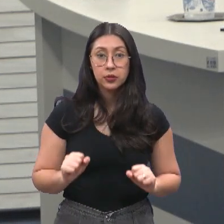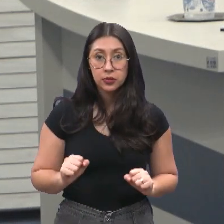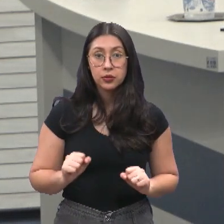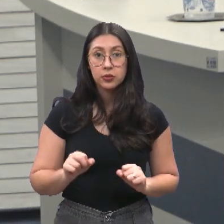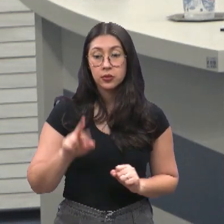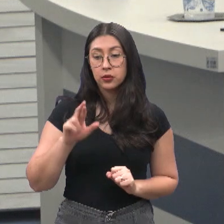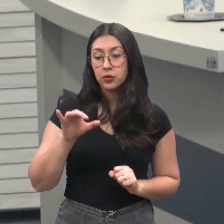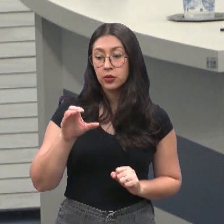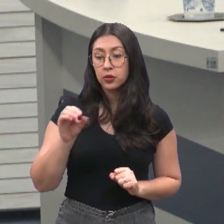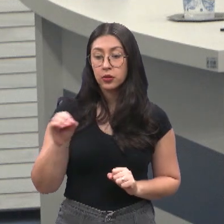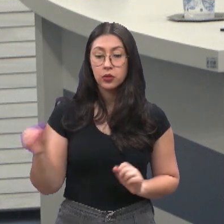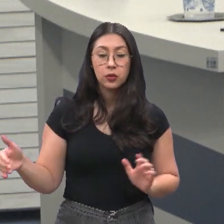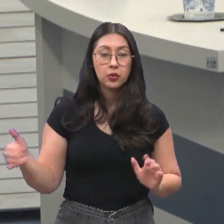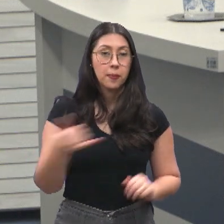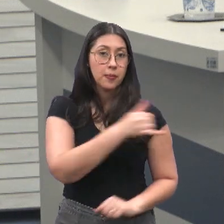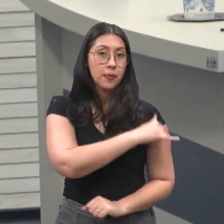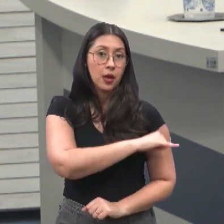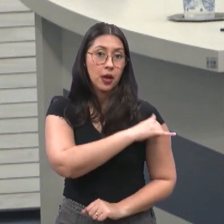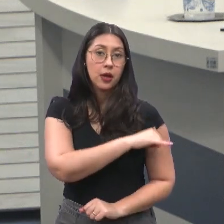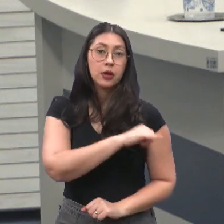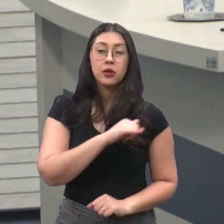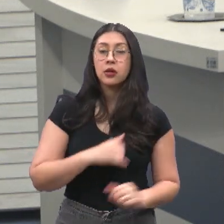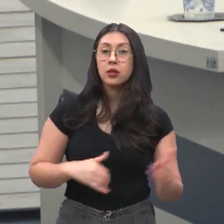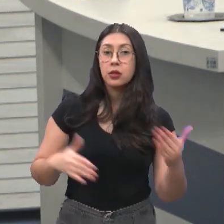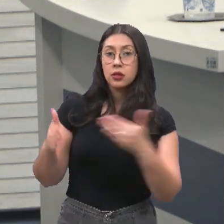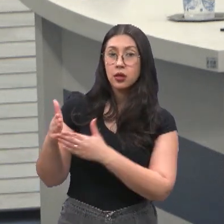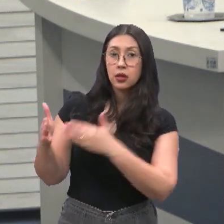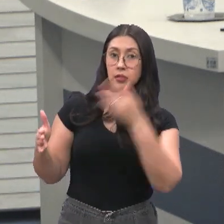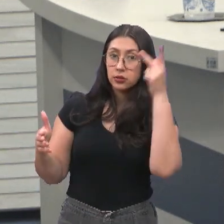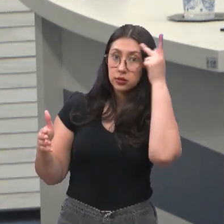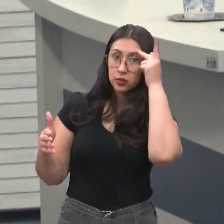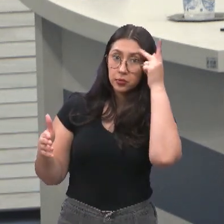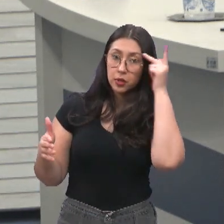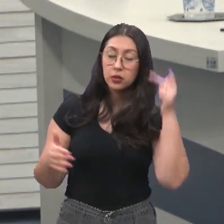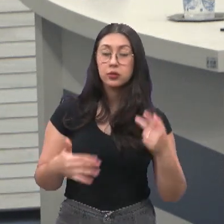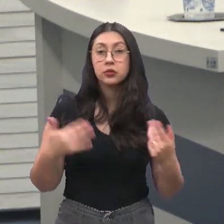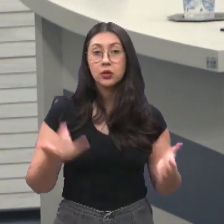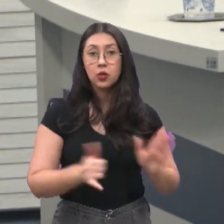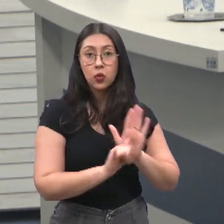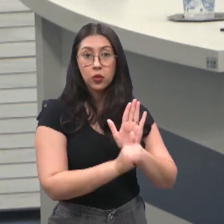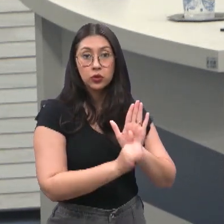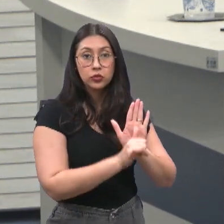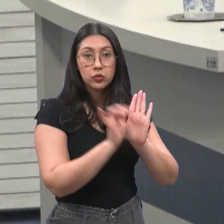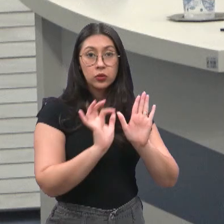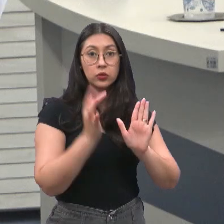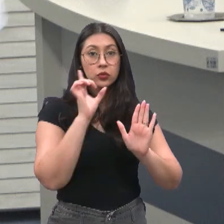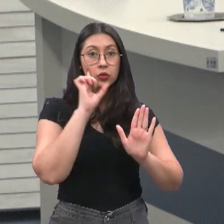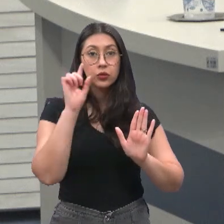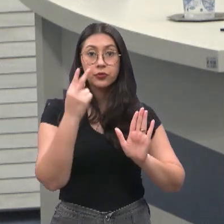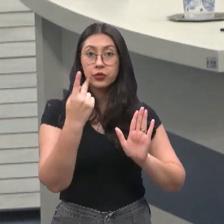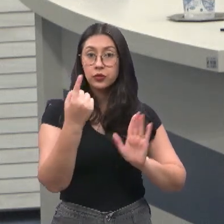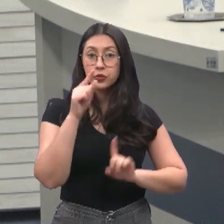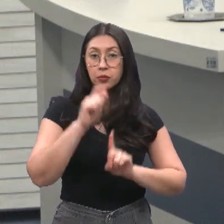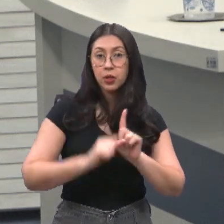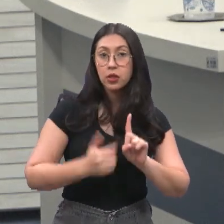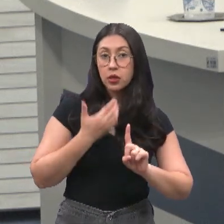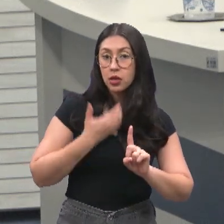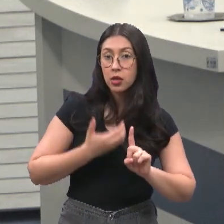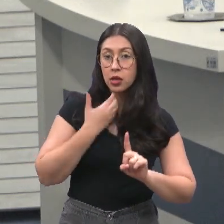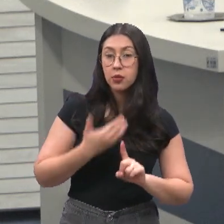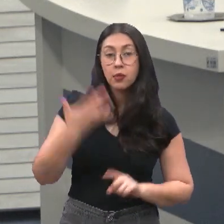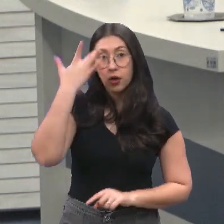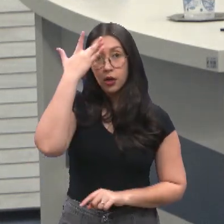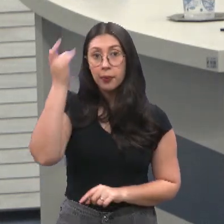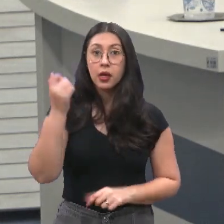Rio-São Paulo, a CCR. Então, esse é um edital que foi feito dia 21 de dezembro. Amanhã será essa audiência